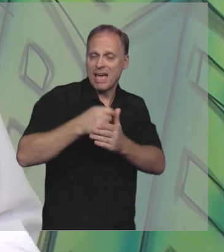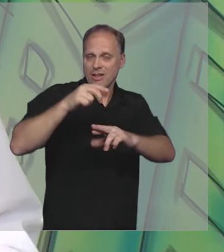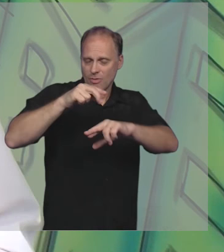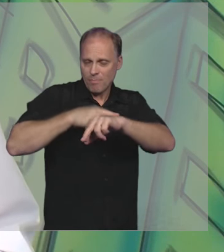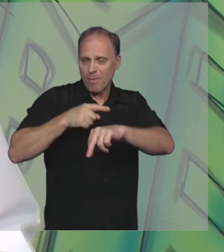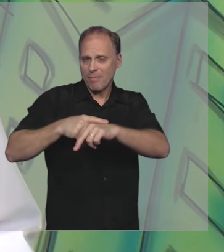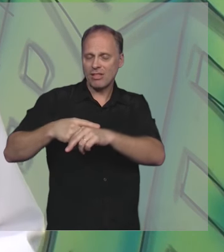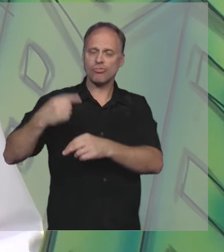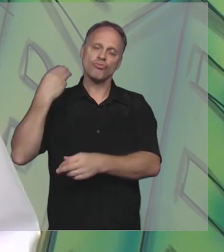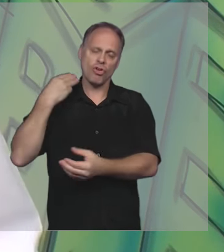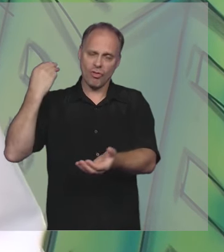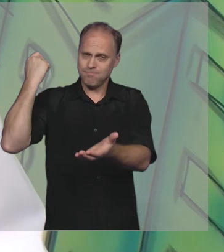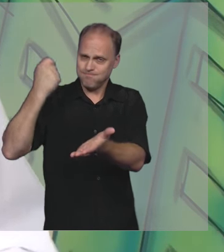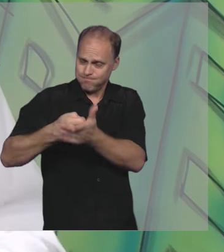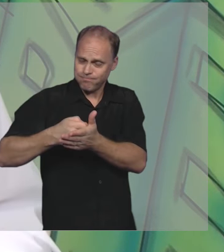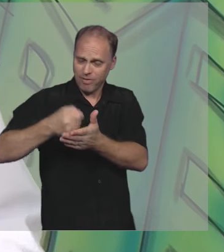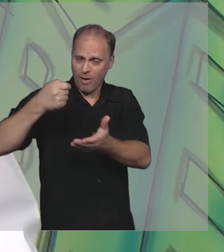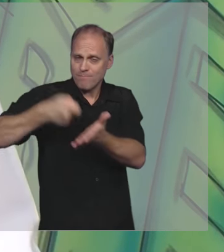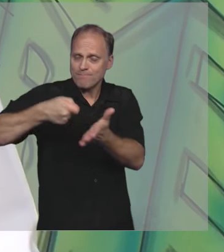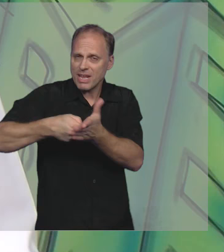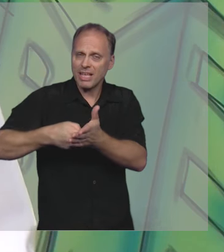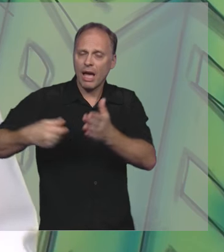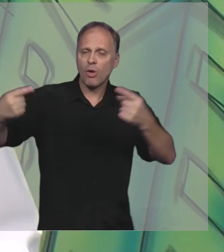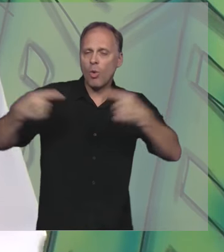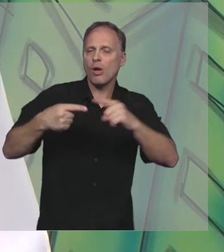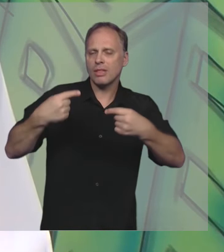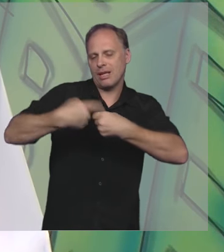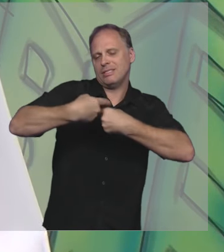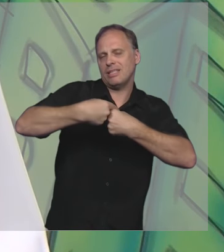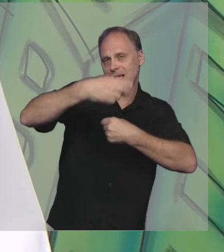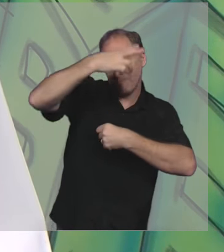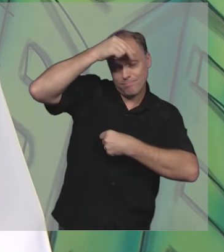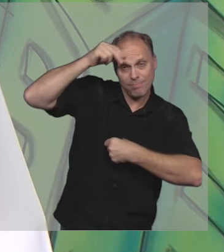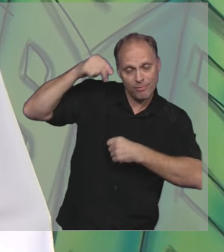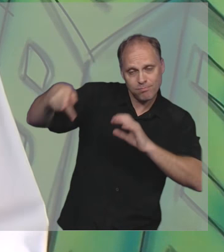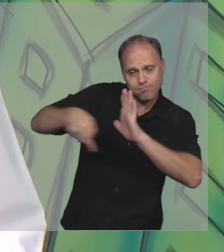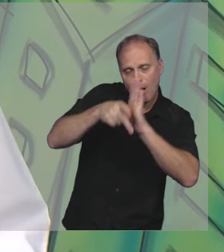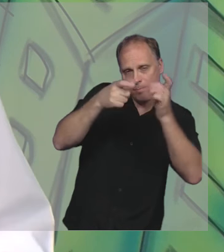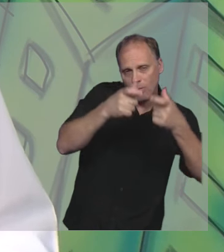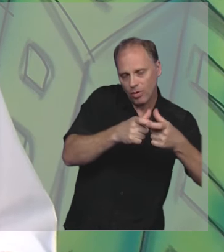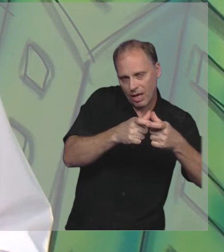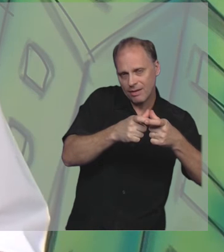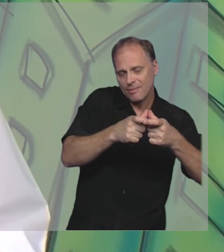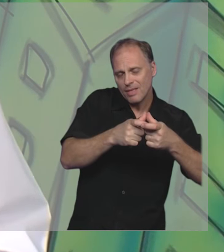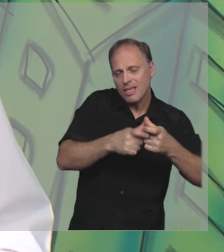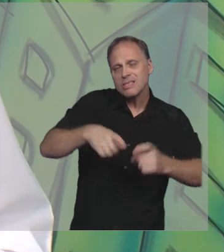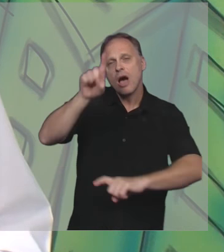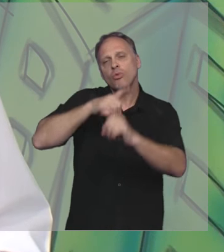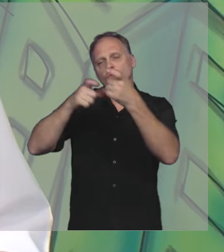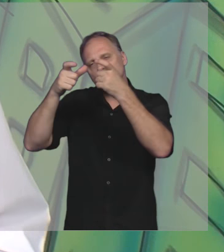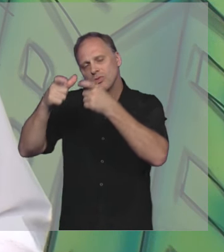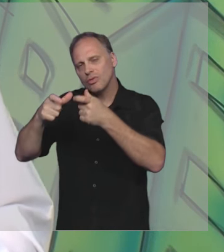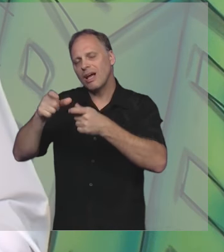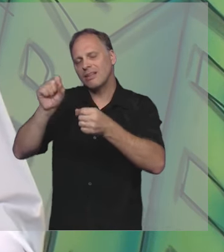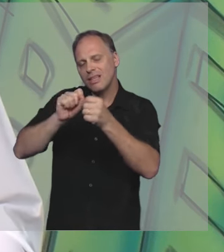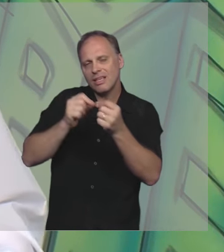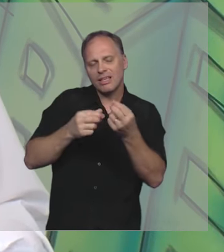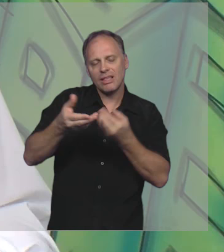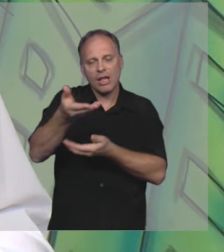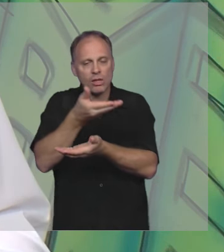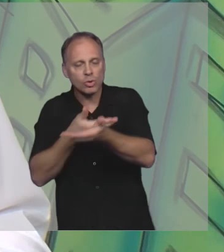da judicialização, a judicialização é contra o município. Em alguns casos, há uma referência compartilhada